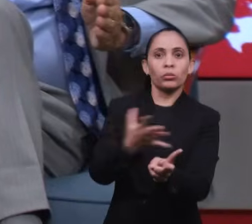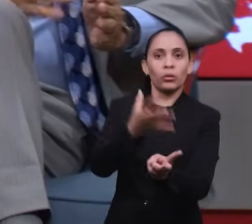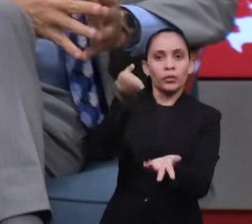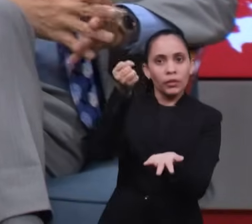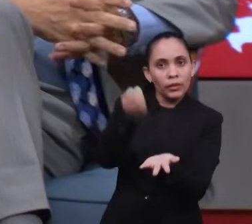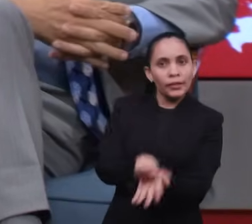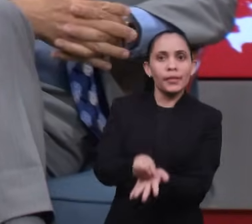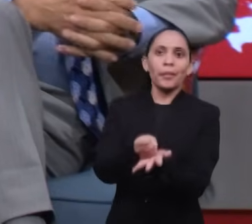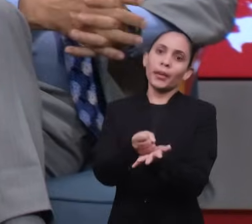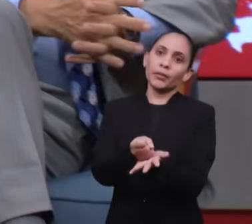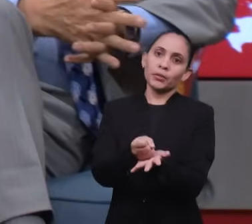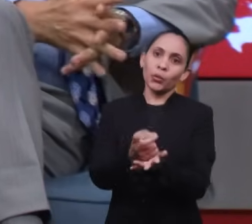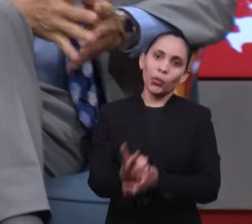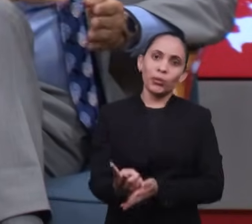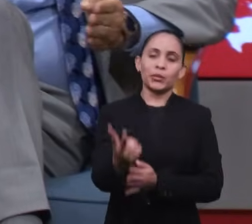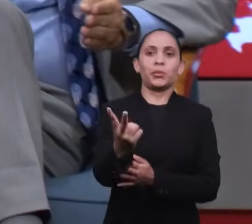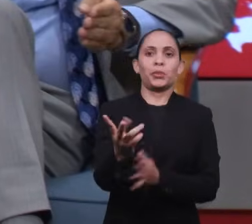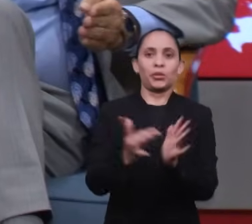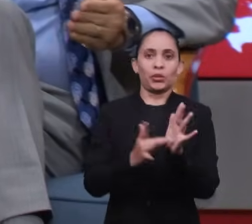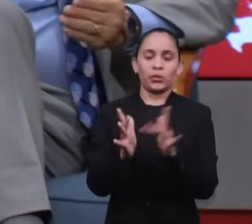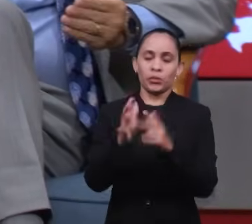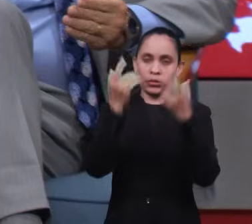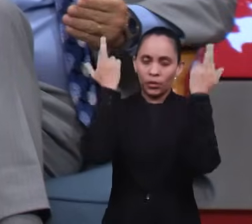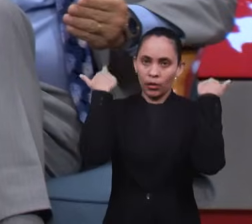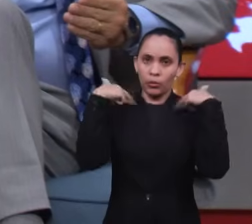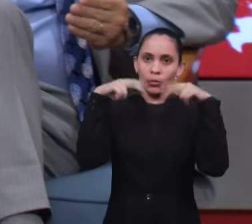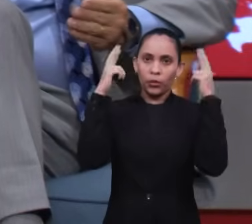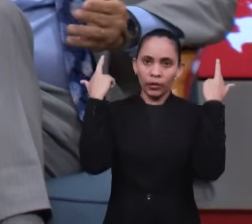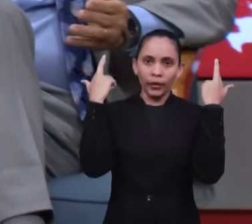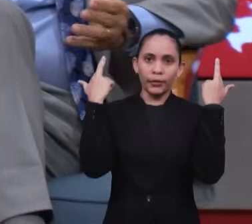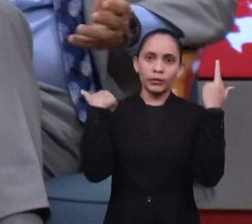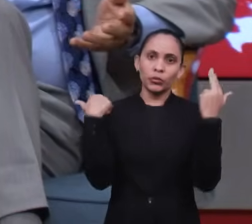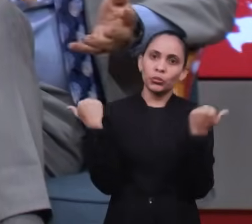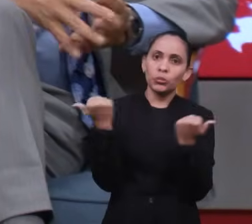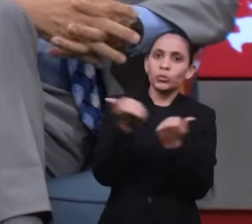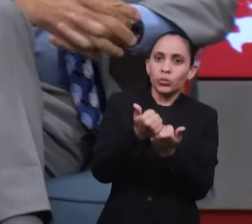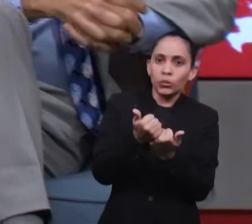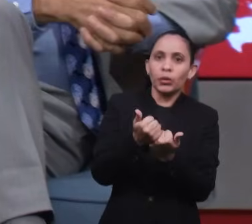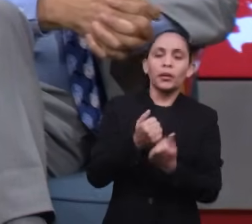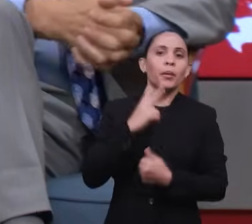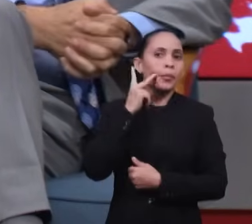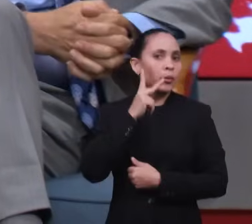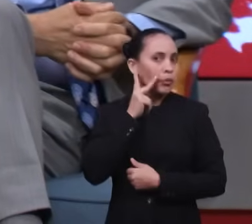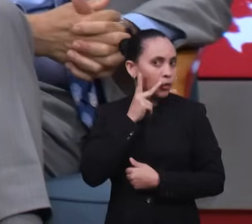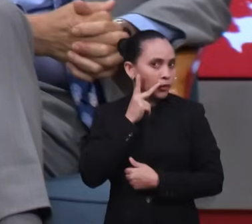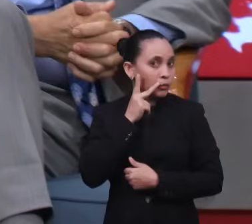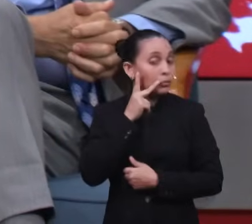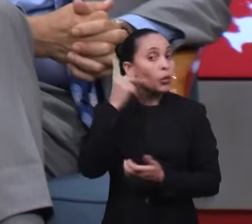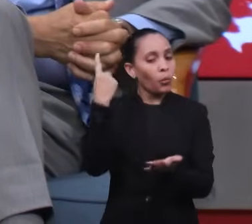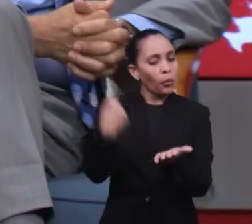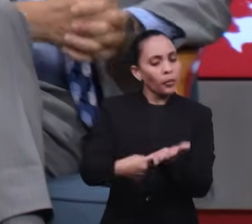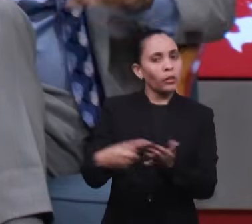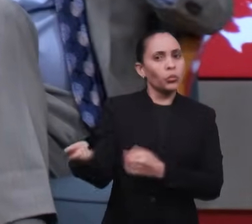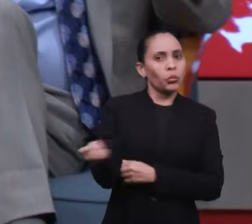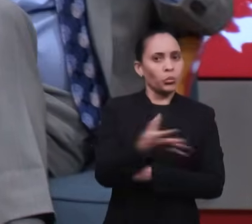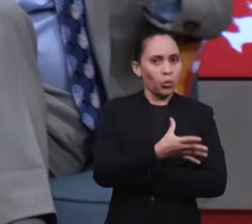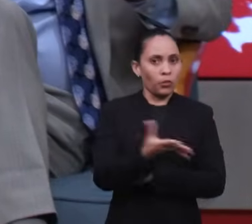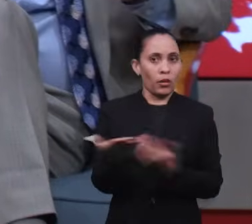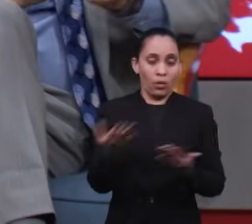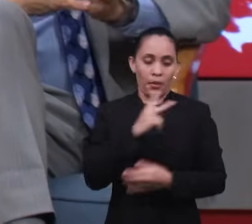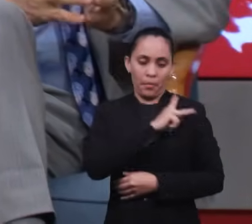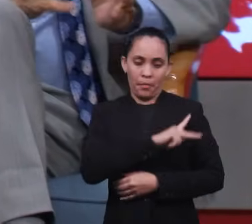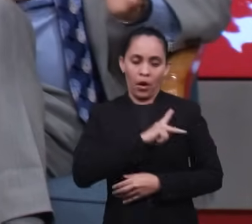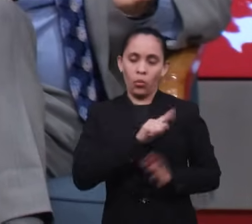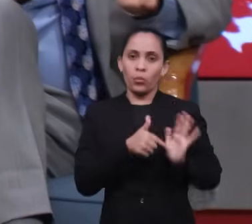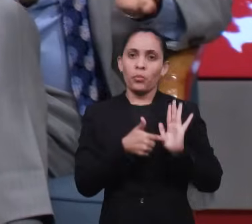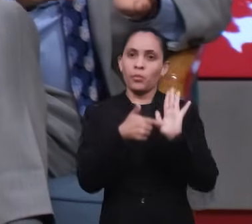vai continuar, o pão é o tipo da palavra, mas ele é o Cordeiro e as ervas amargosas são substituídas pelo vinho. Muito bem, esse é o novo